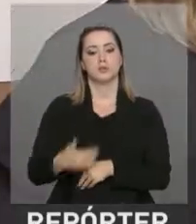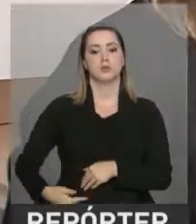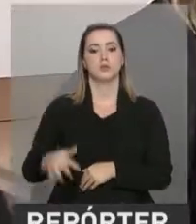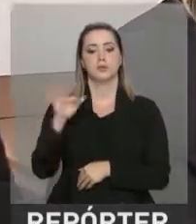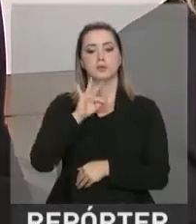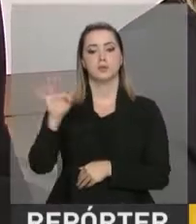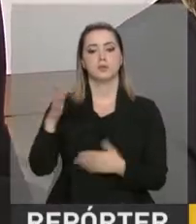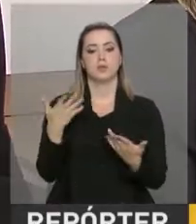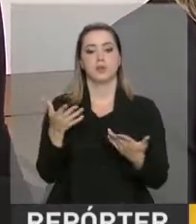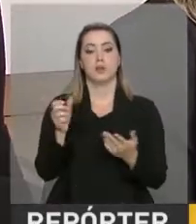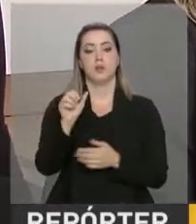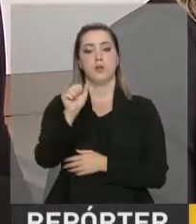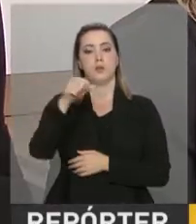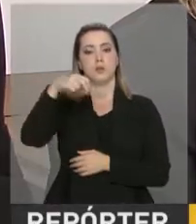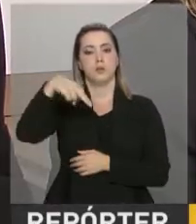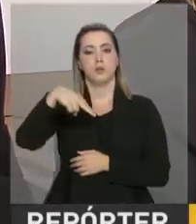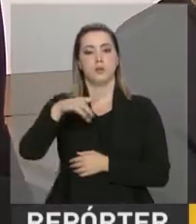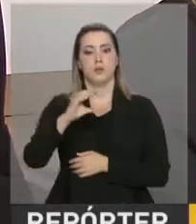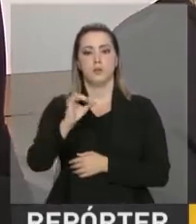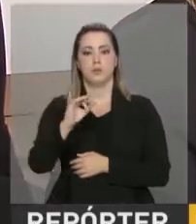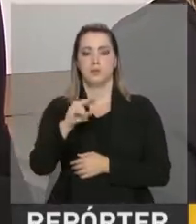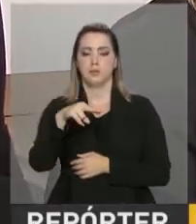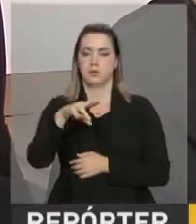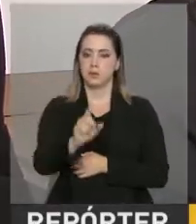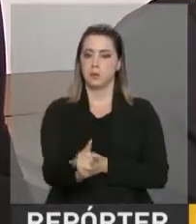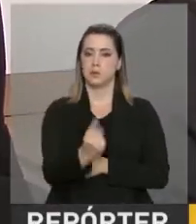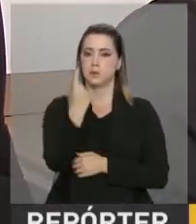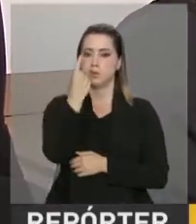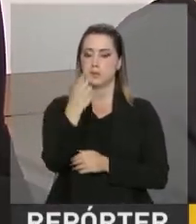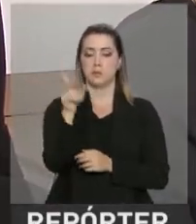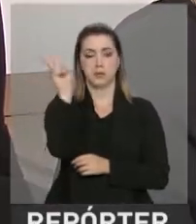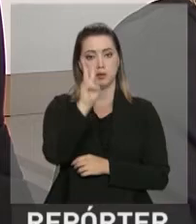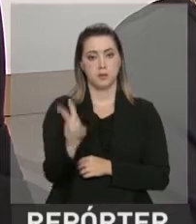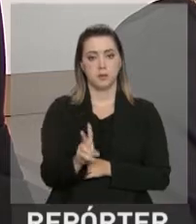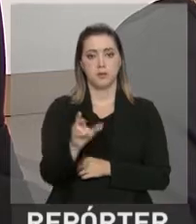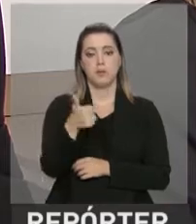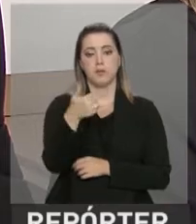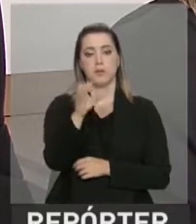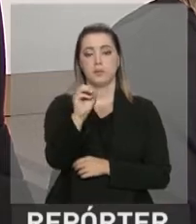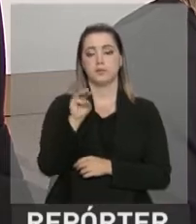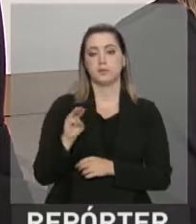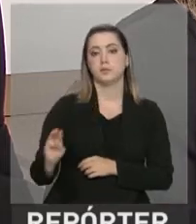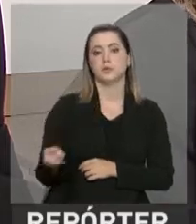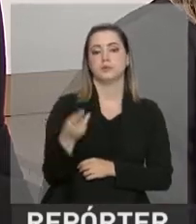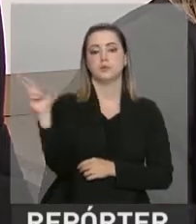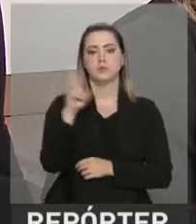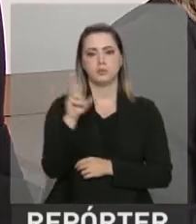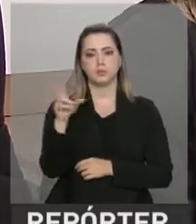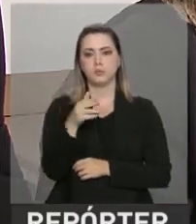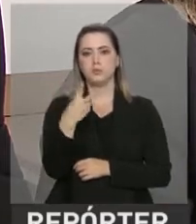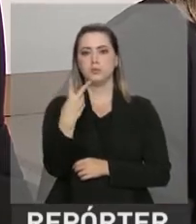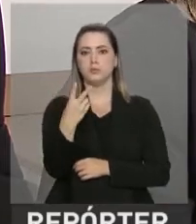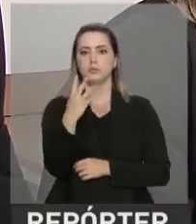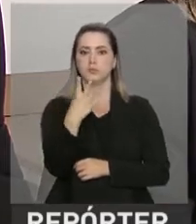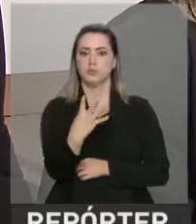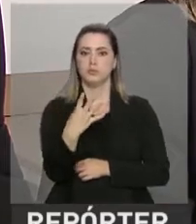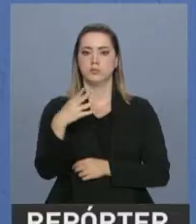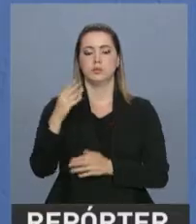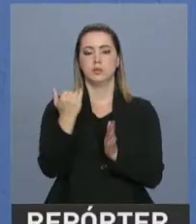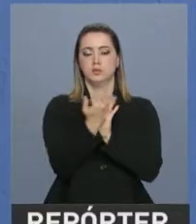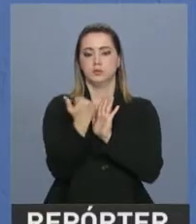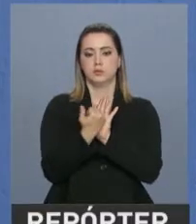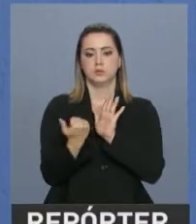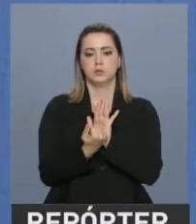lançou o primeiro edital que financia jogos eletrônicos são 10 milhões de reais do fundo setorial audiovisual para 24 projetos